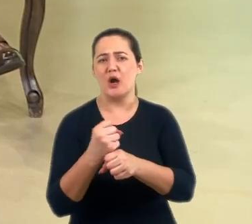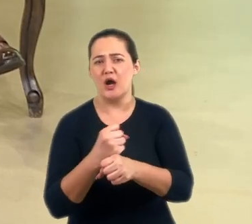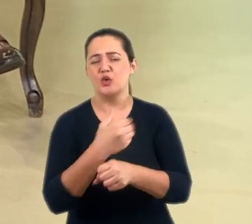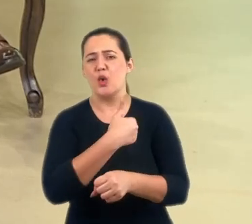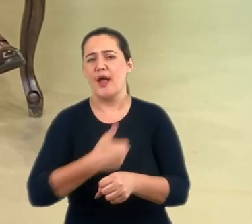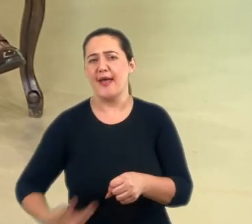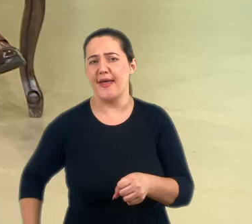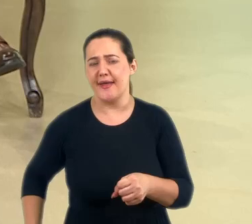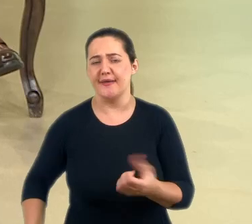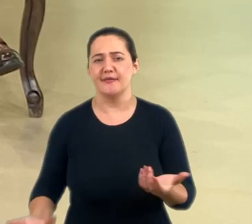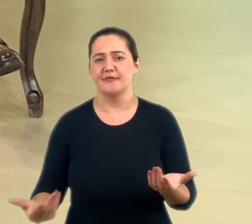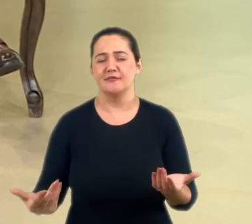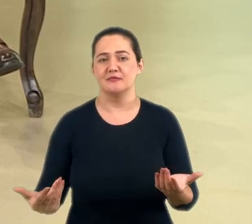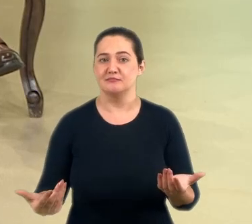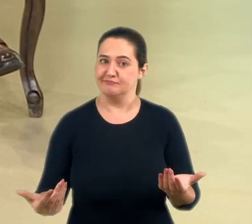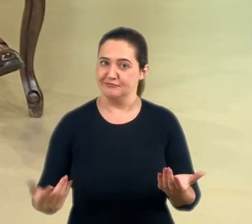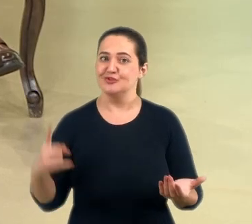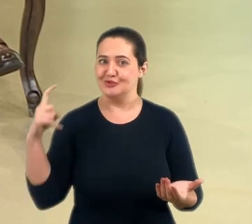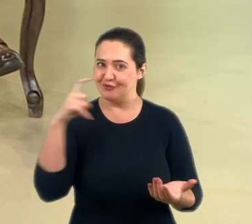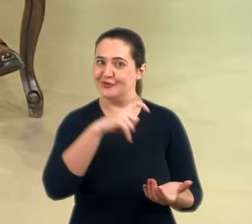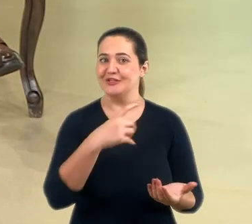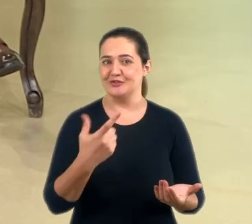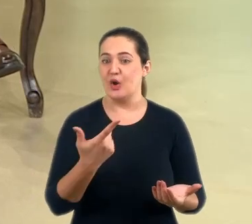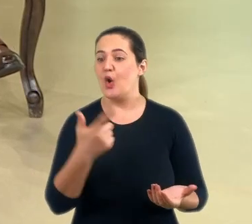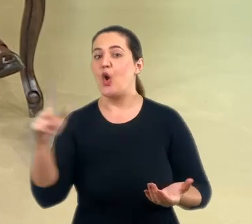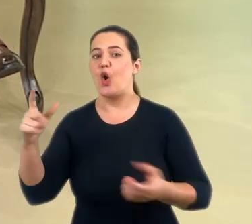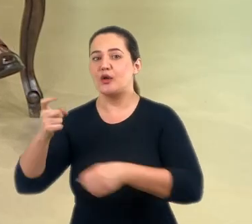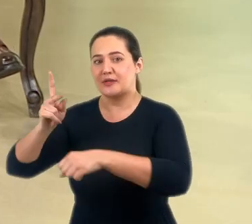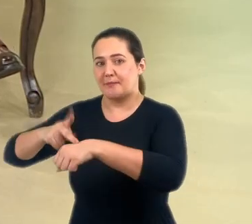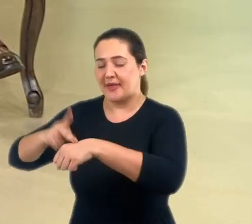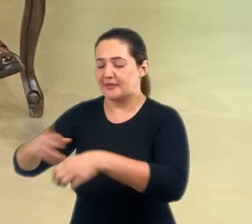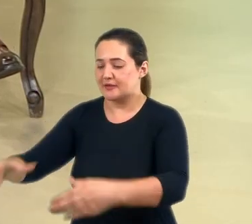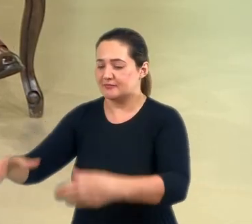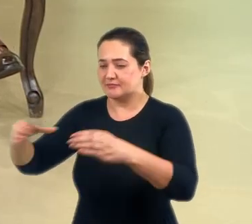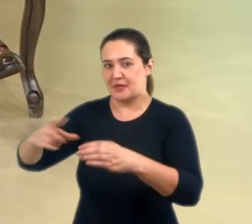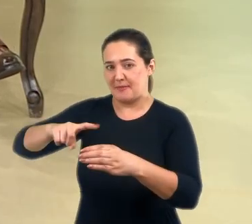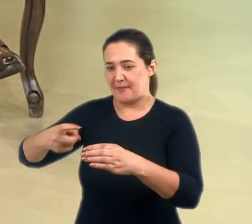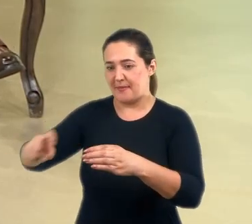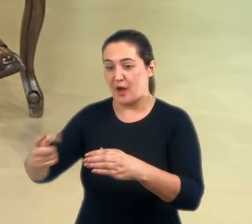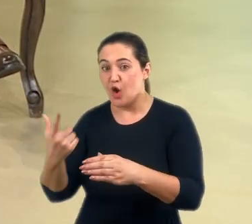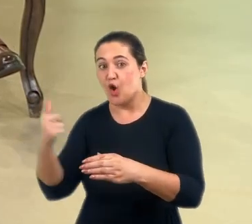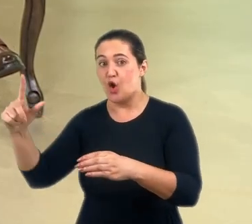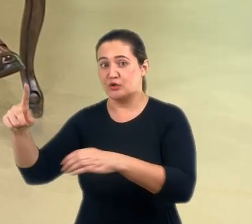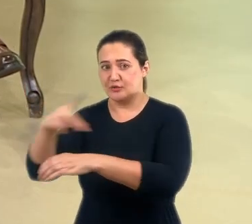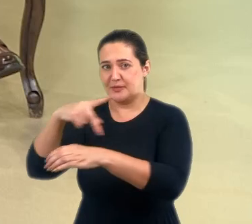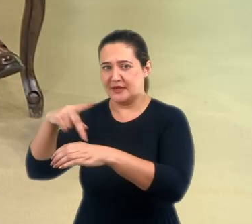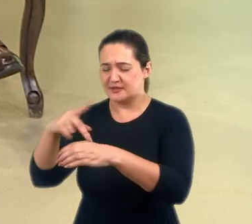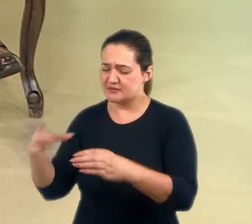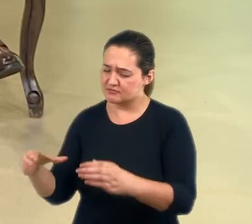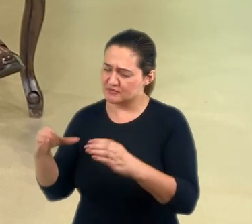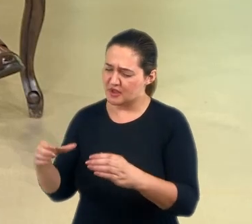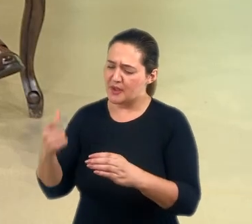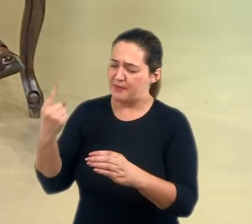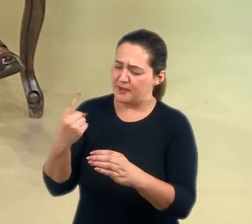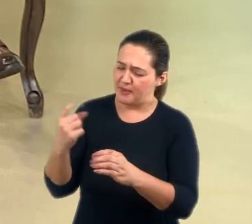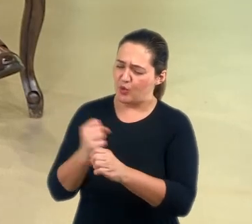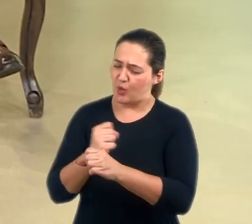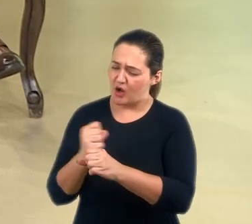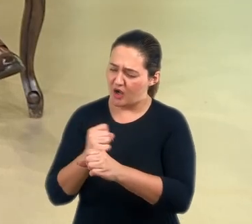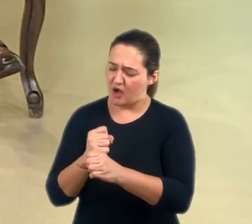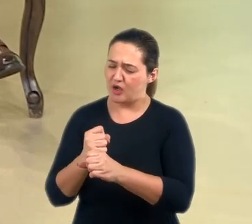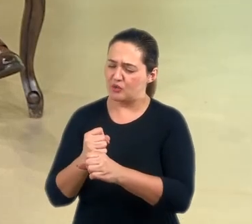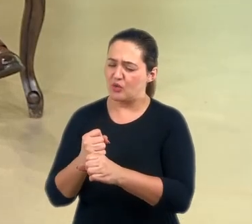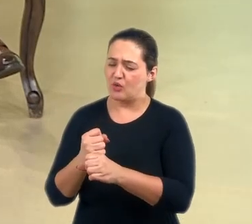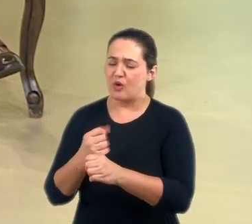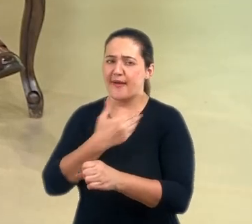do reinado do rei Shalmanima? Aí você pega um outro tablete cuneiforme de outro país que fala assim: no 1º ano do